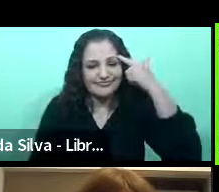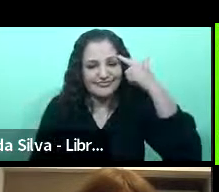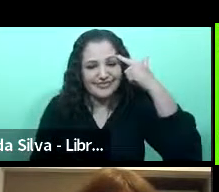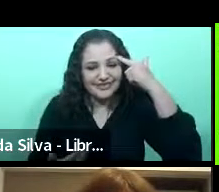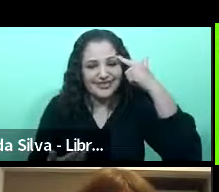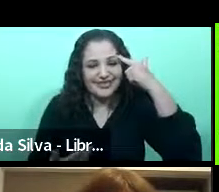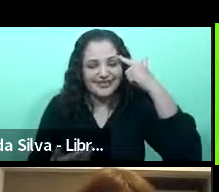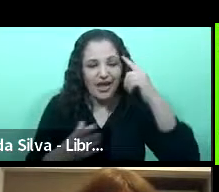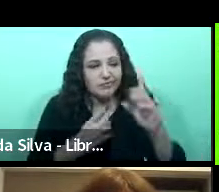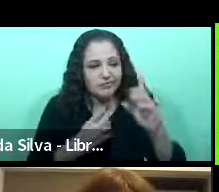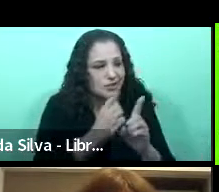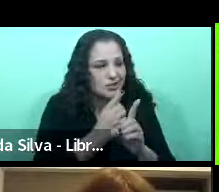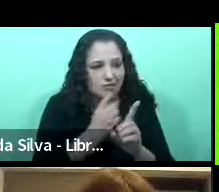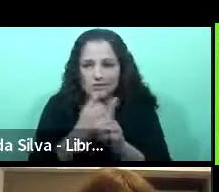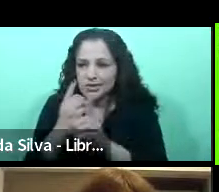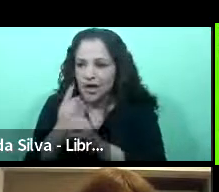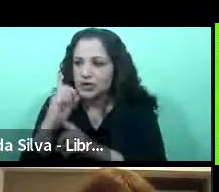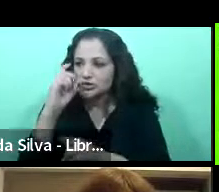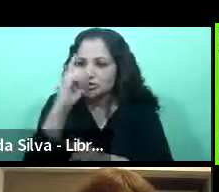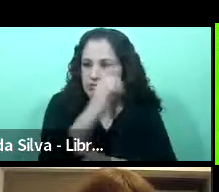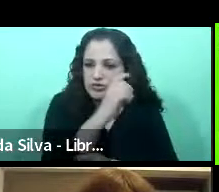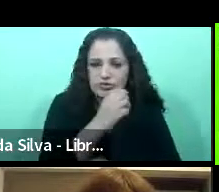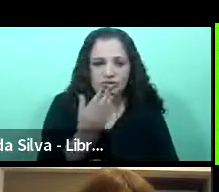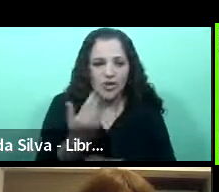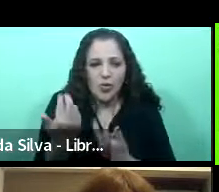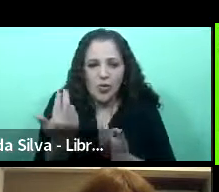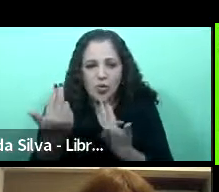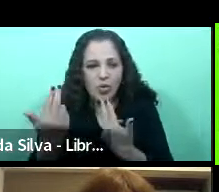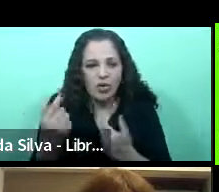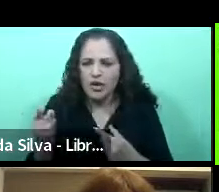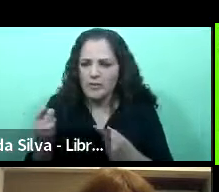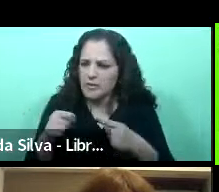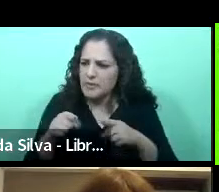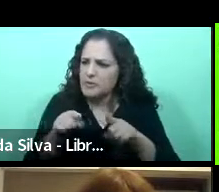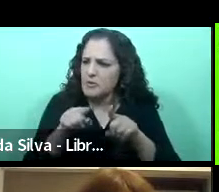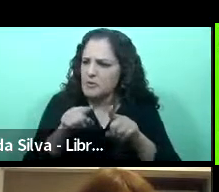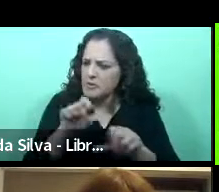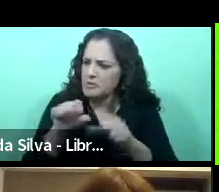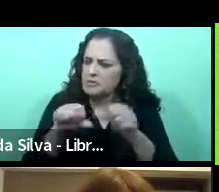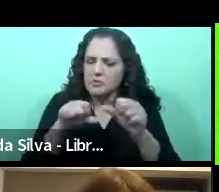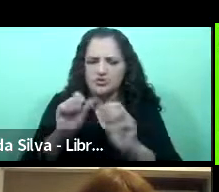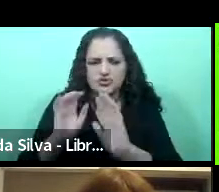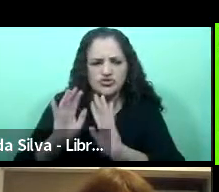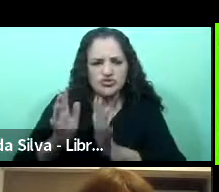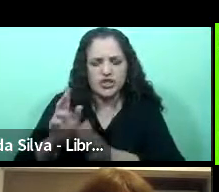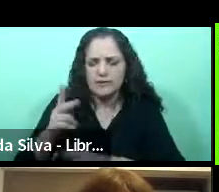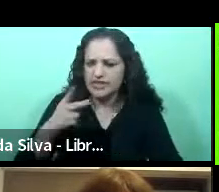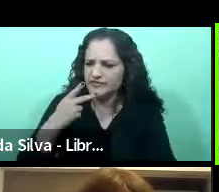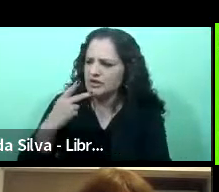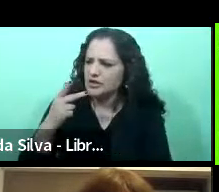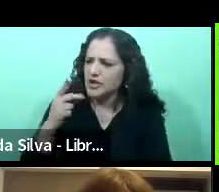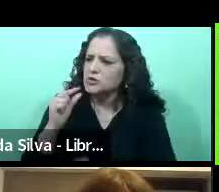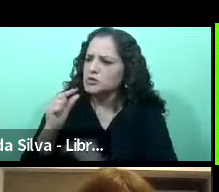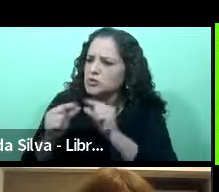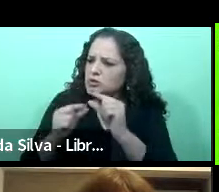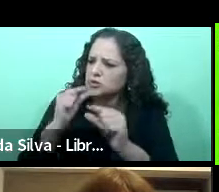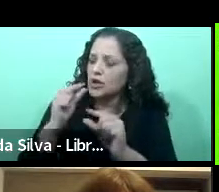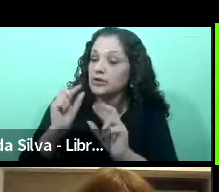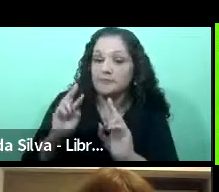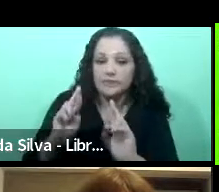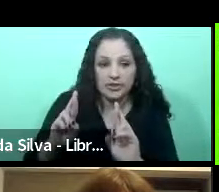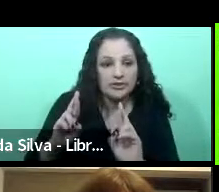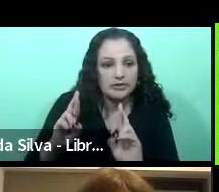se depara com tanta dificuldade, alguém que é tão engajado nessa transformação e está falando dessas pequenas